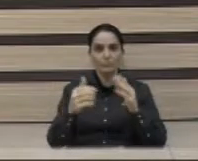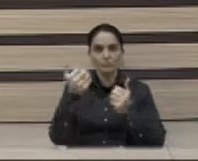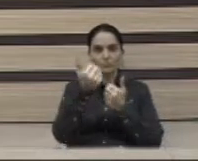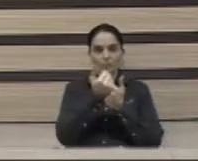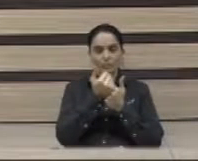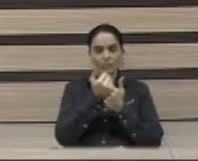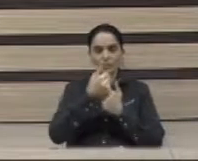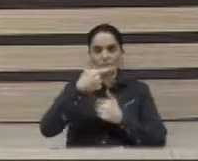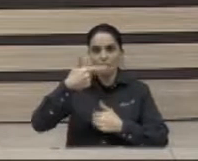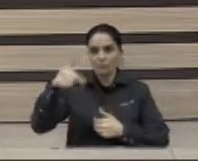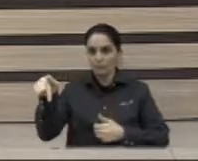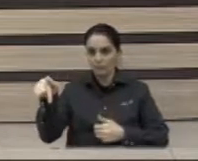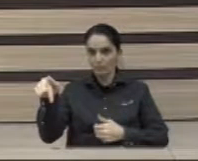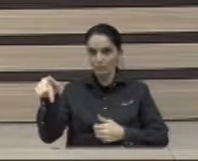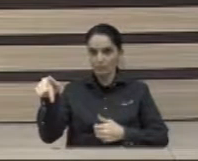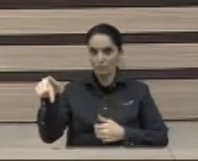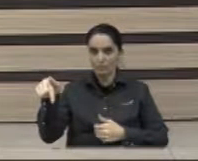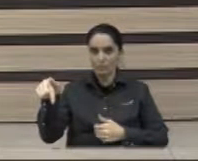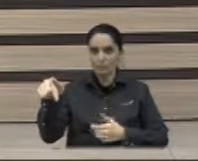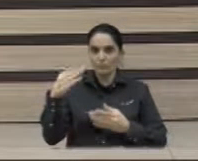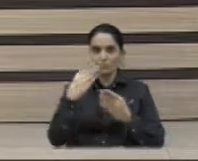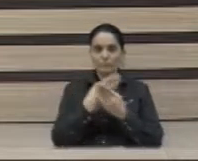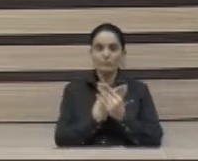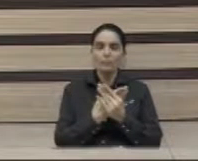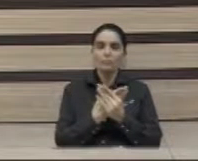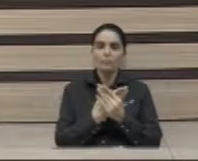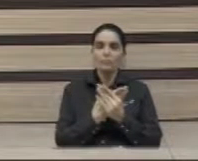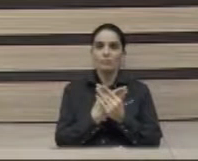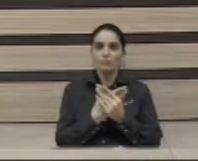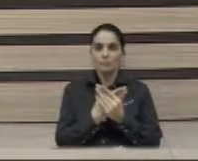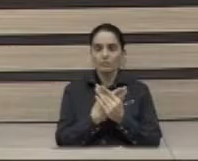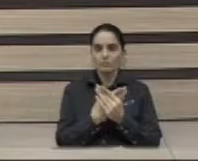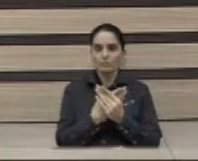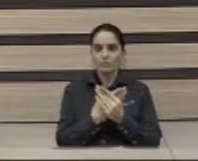substitutivo número 27, protocolado ao número...